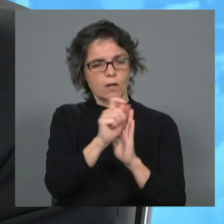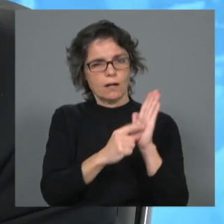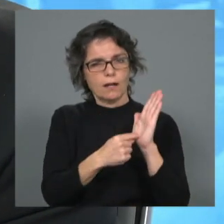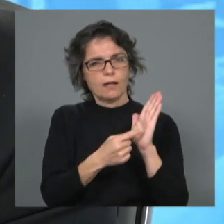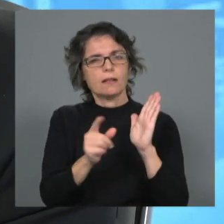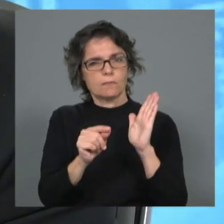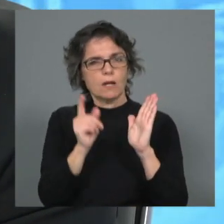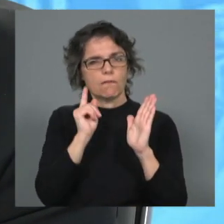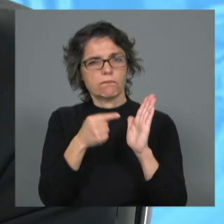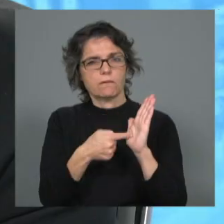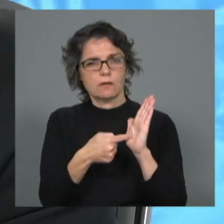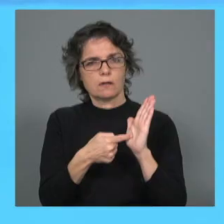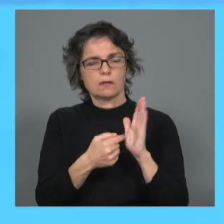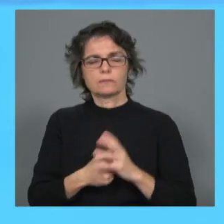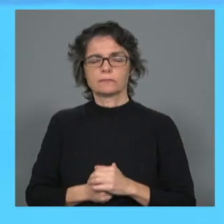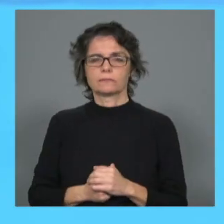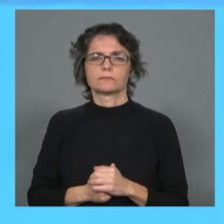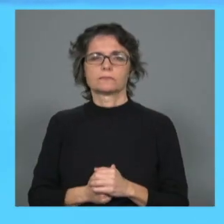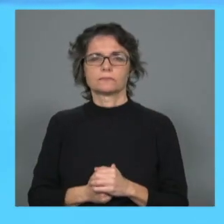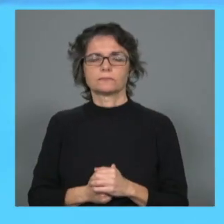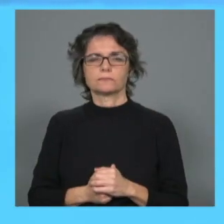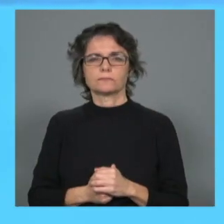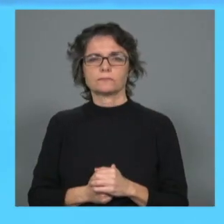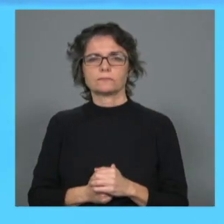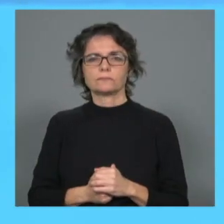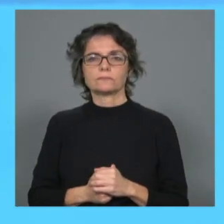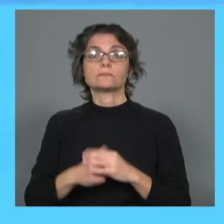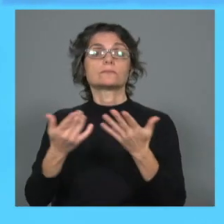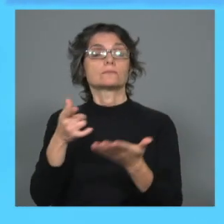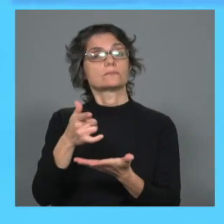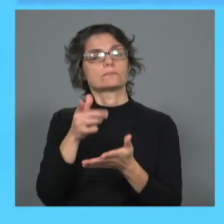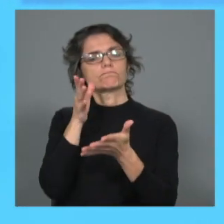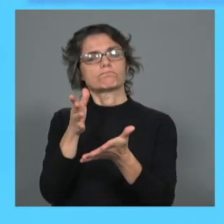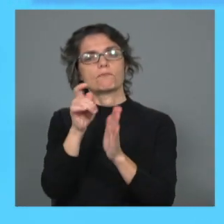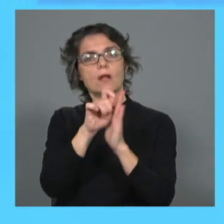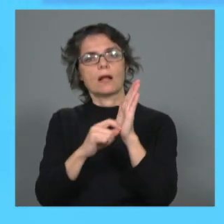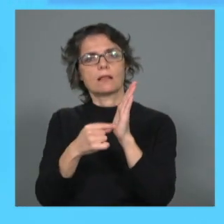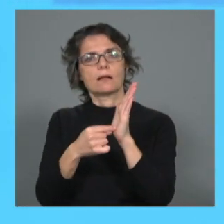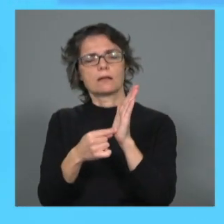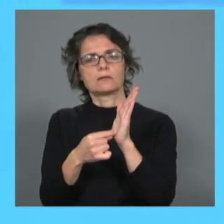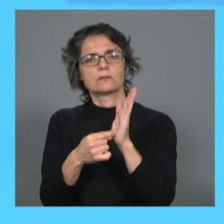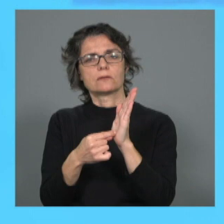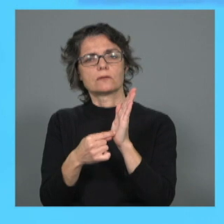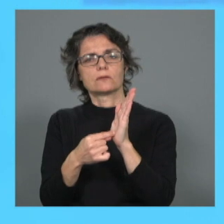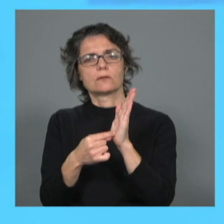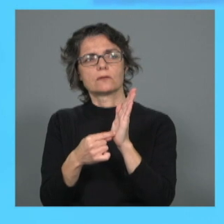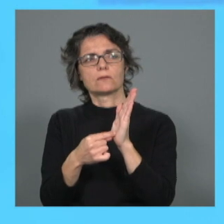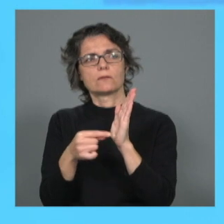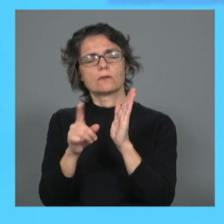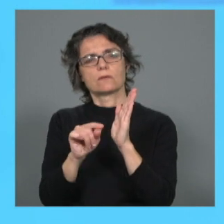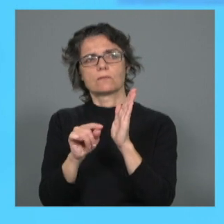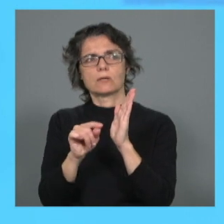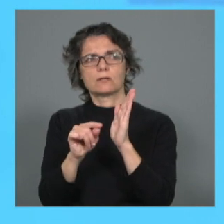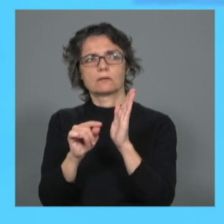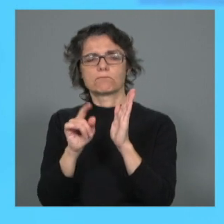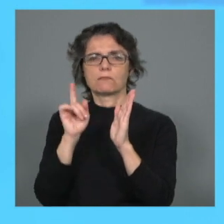seus valores, não é? E aí, centrando o nosso olhar na ética, olhamos o desporto na valorização da